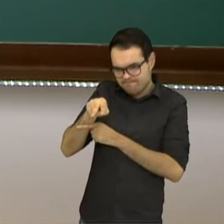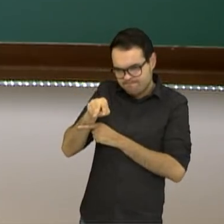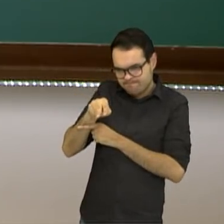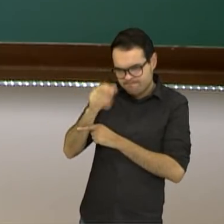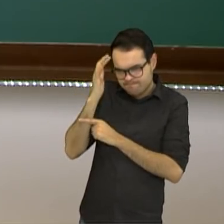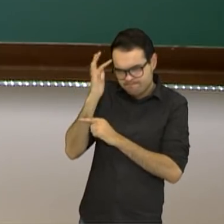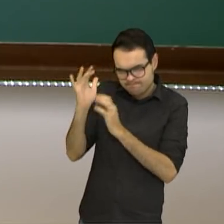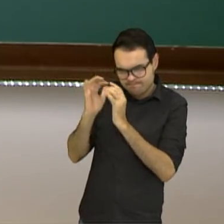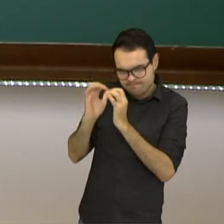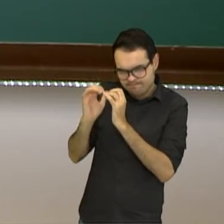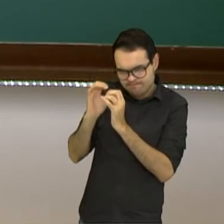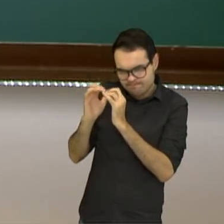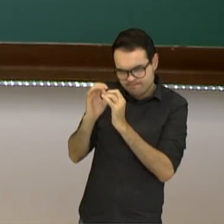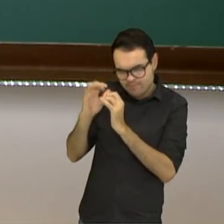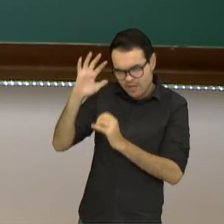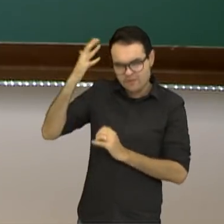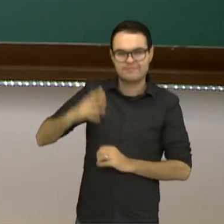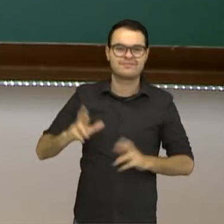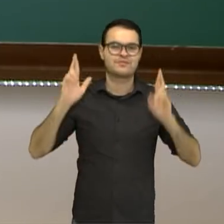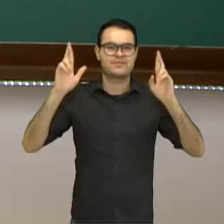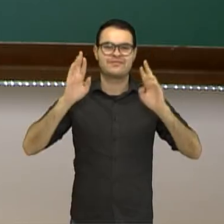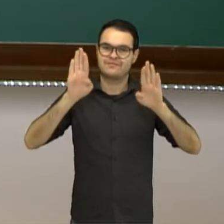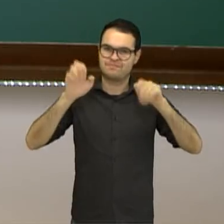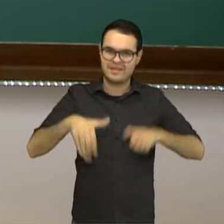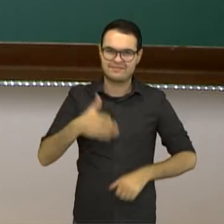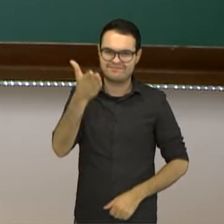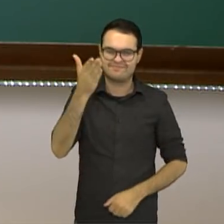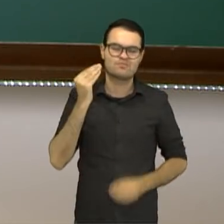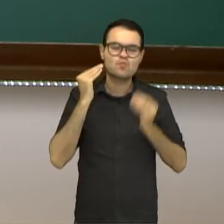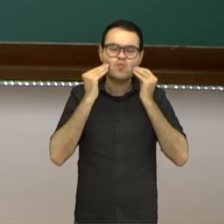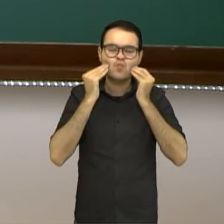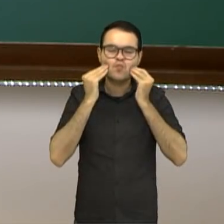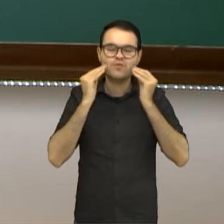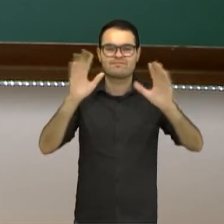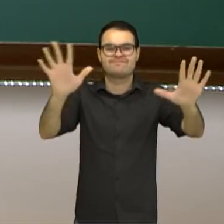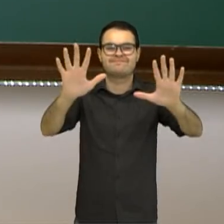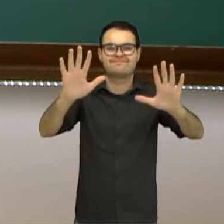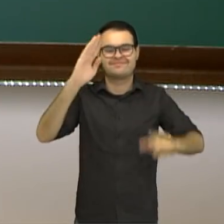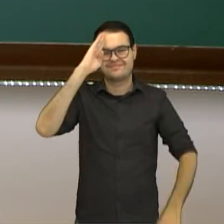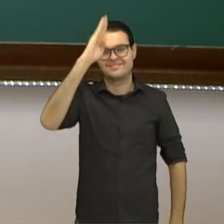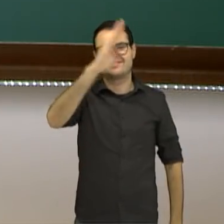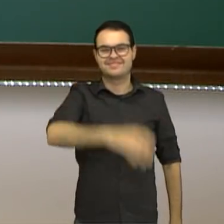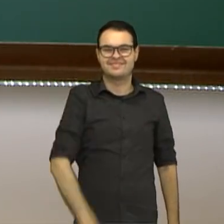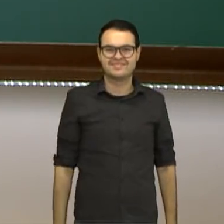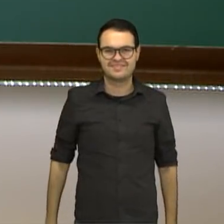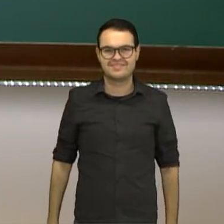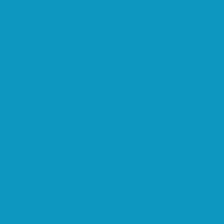precisar montar o algoritmo. Espero que estejam bem, um beijo bem grande e um até breve.